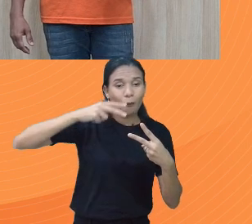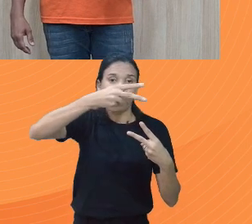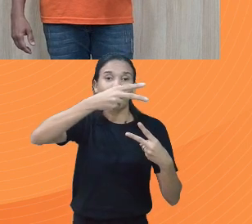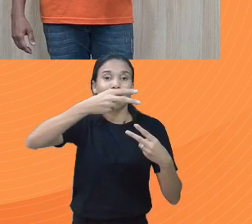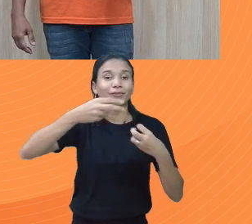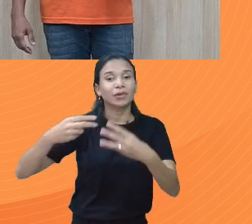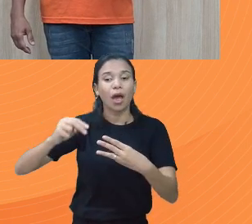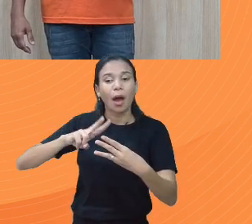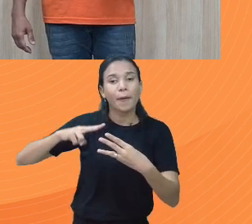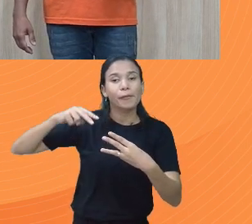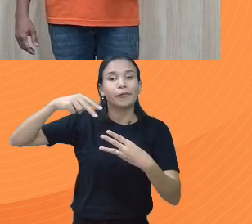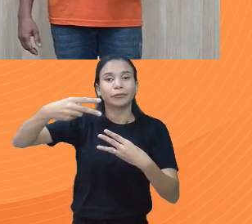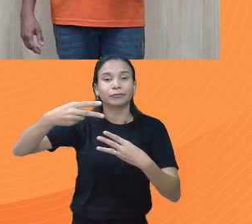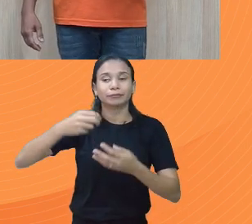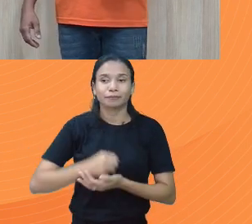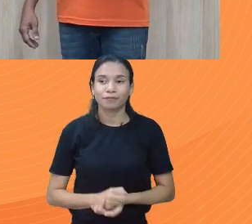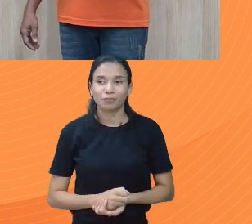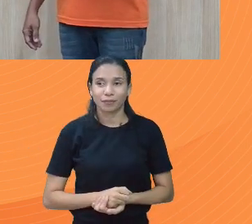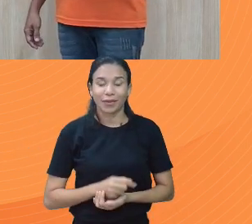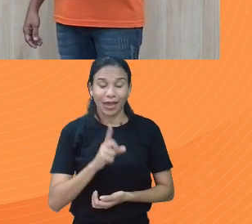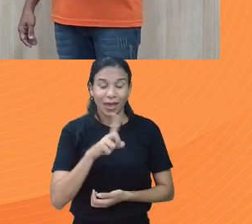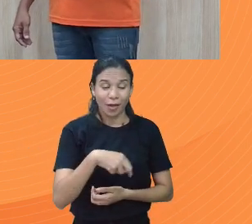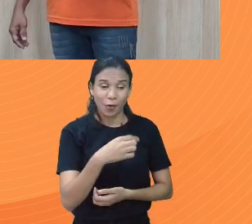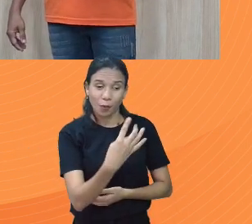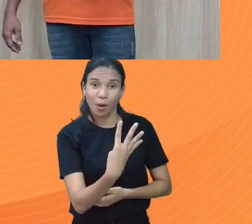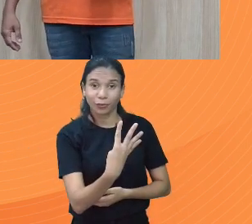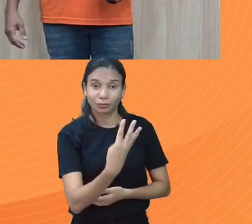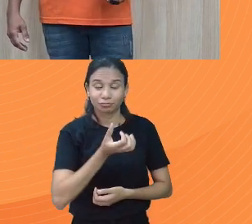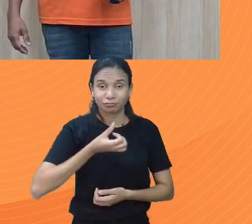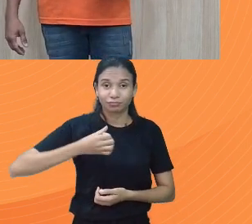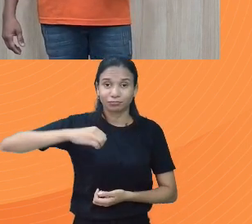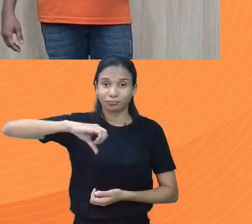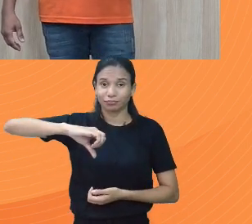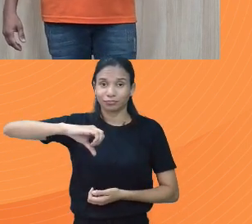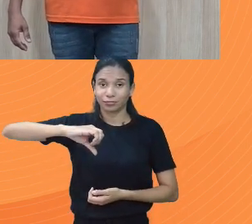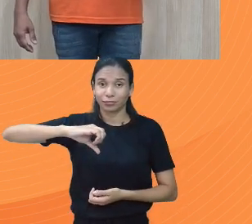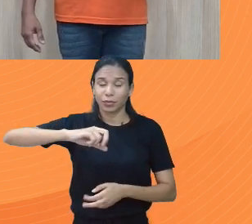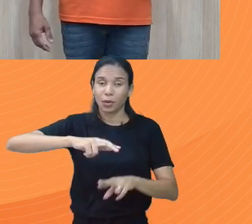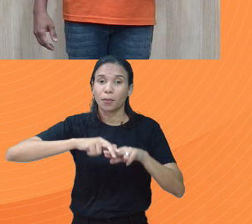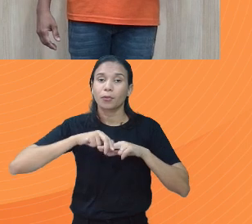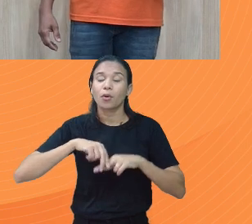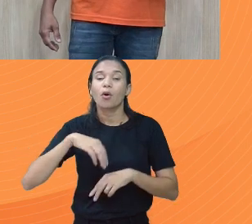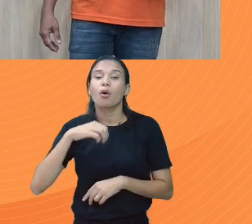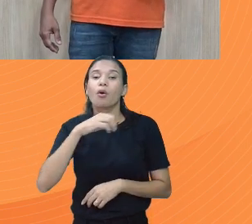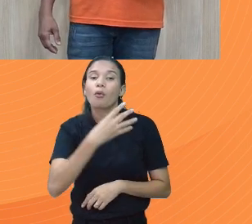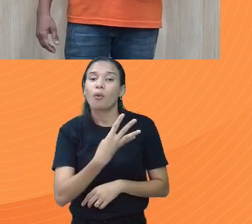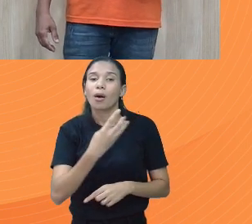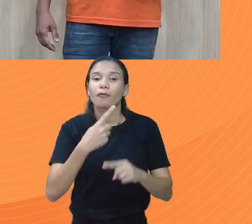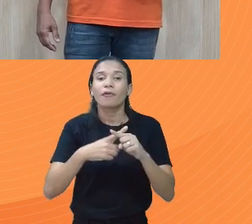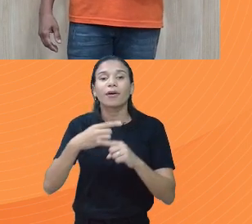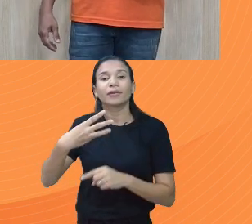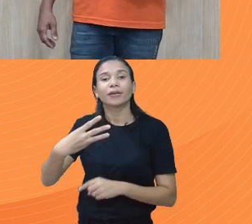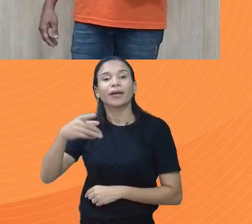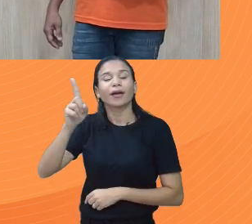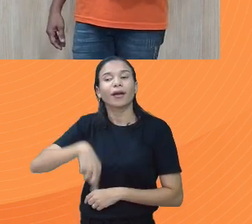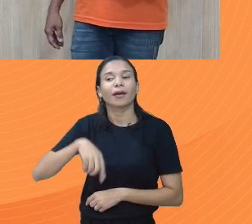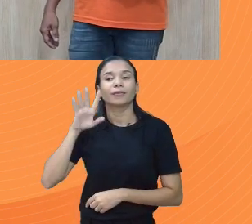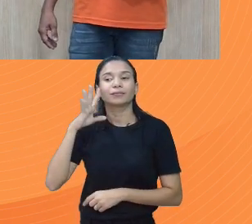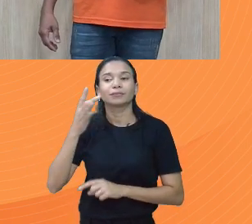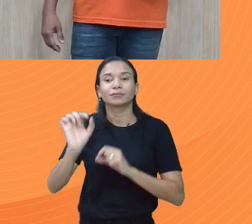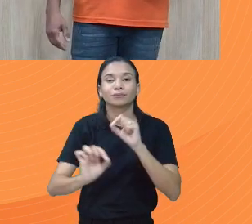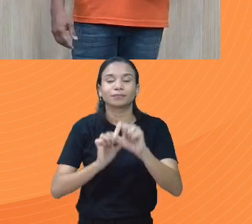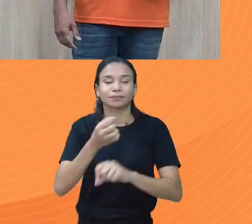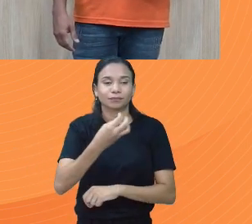é 2 ao quadrado? 4. Quanto é 3 ao quadrado? 9. E 4 vezes 3 vai dar igual